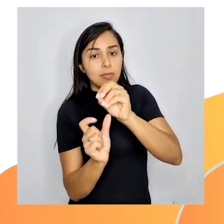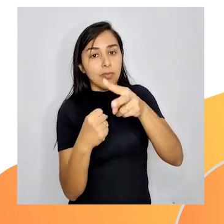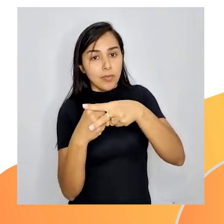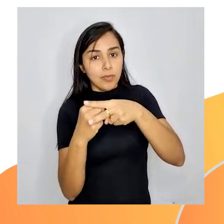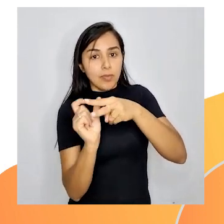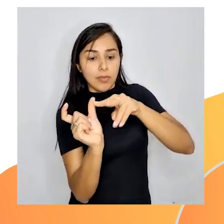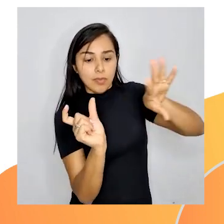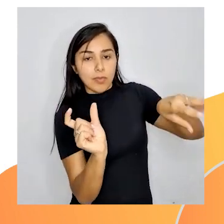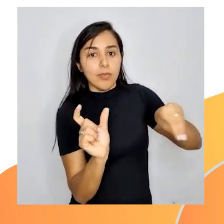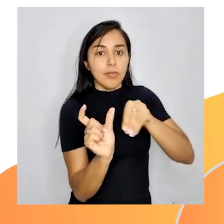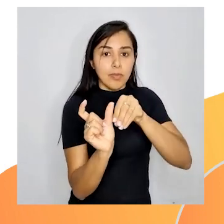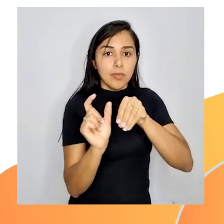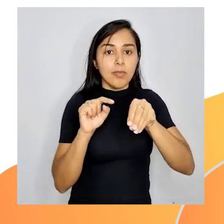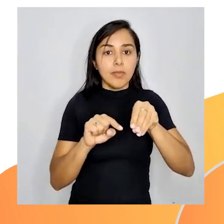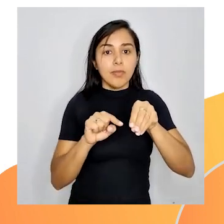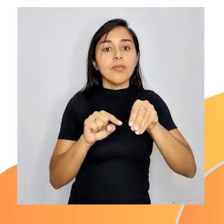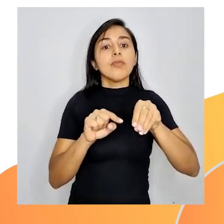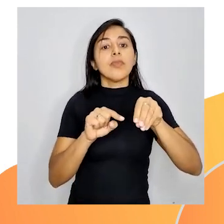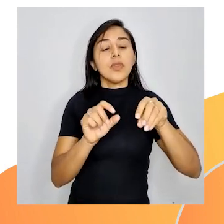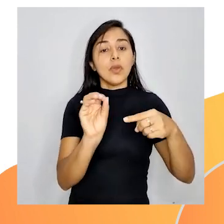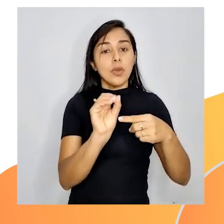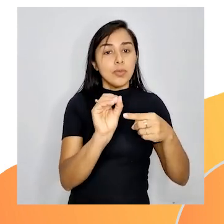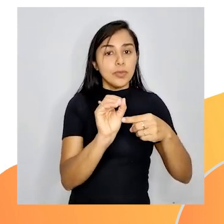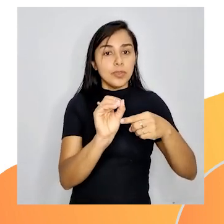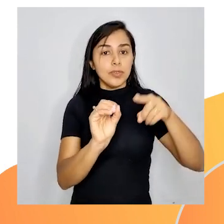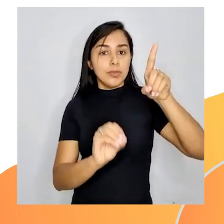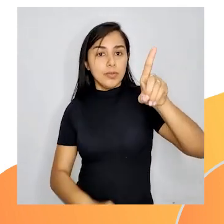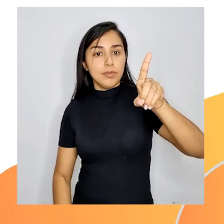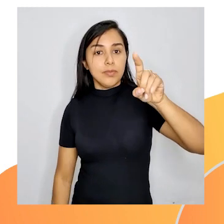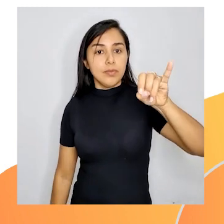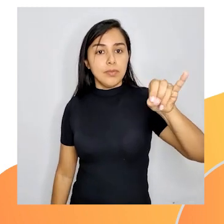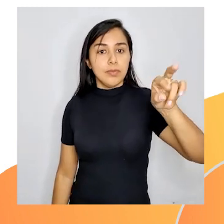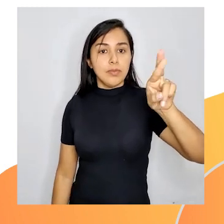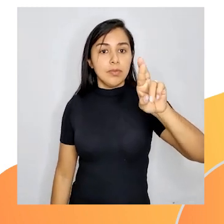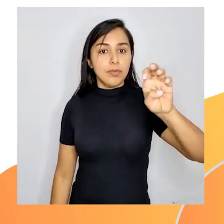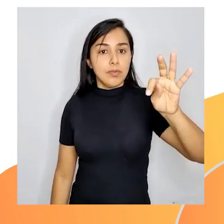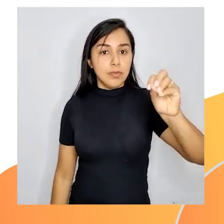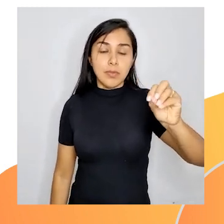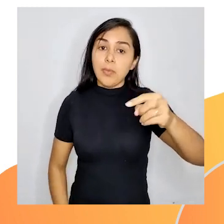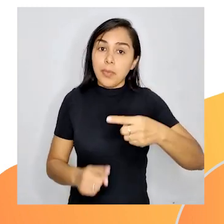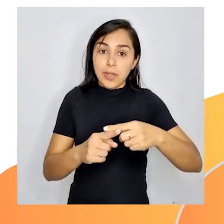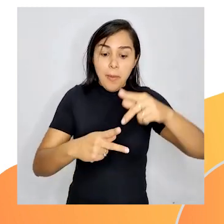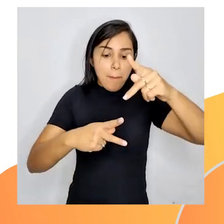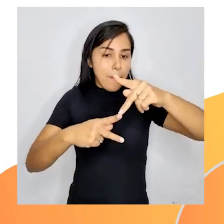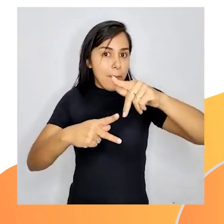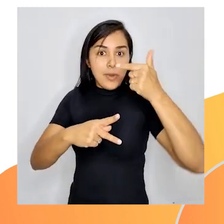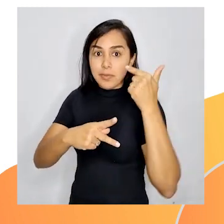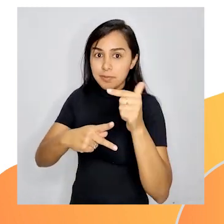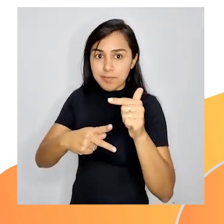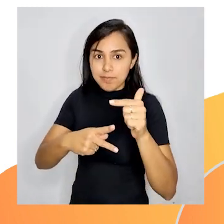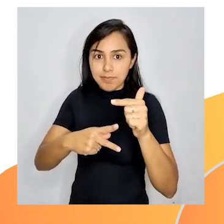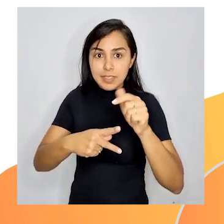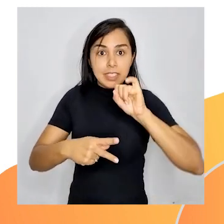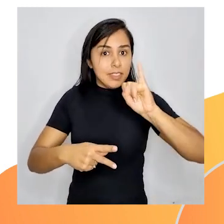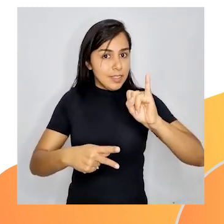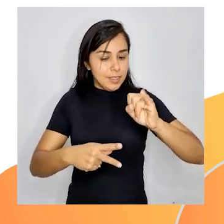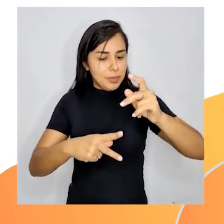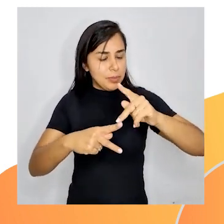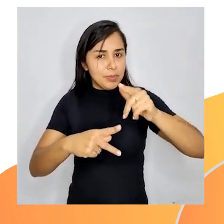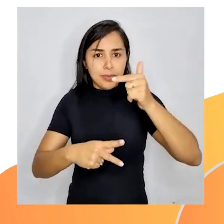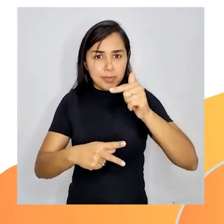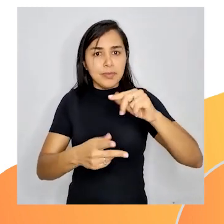objeto direto, não é isso? Quando não tem preposição. Então, que o dia termina bem é classificado